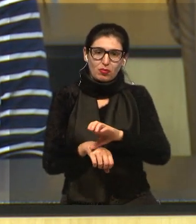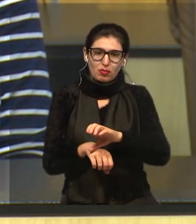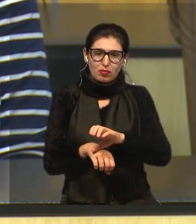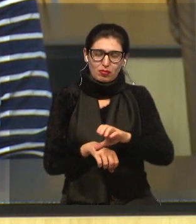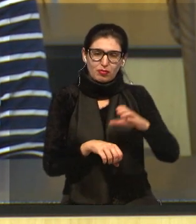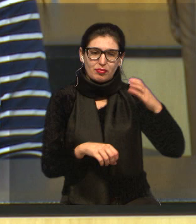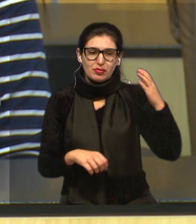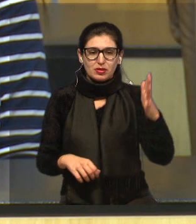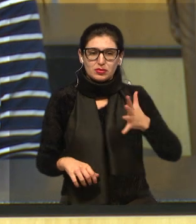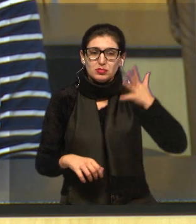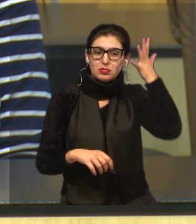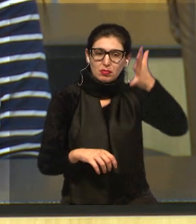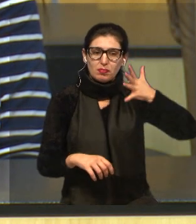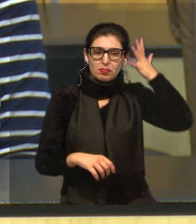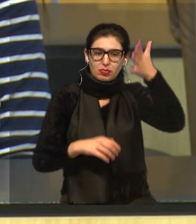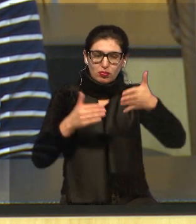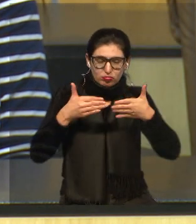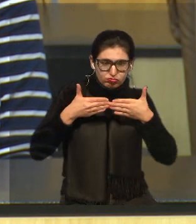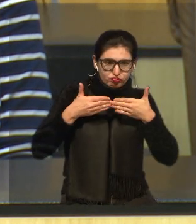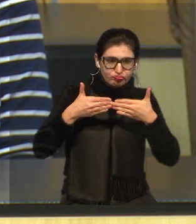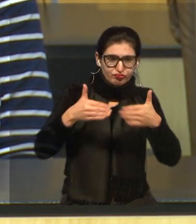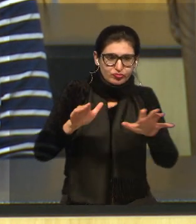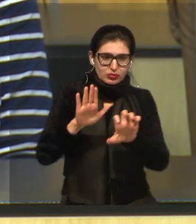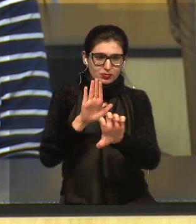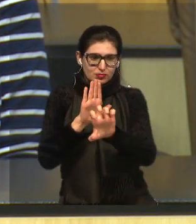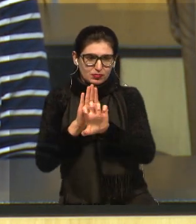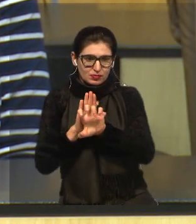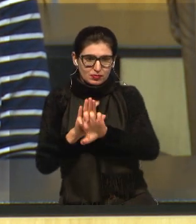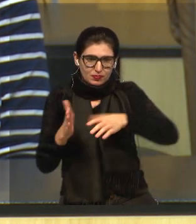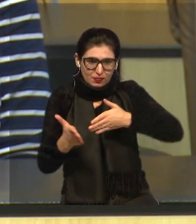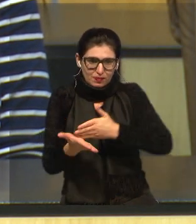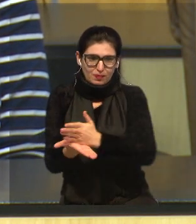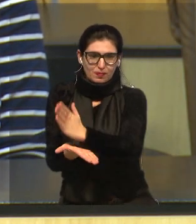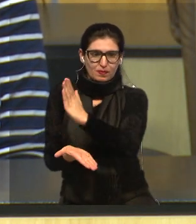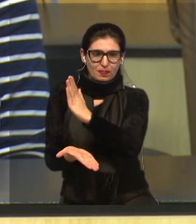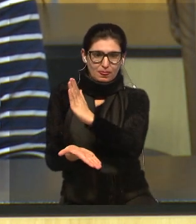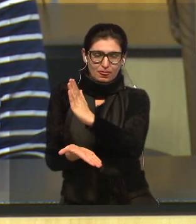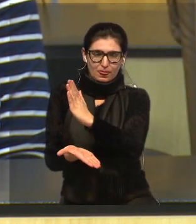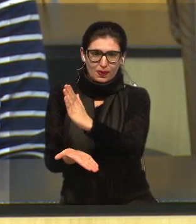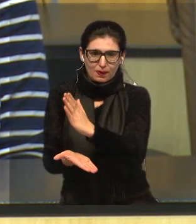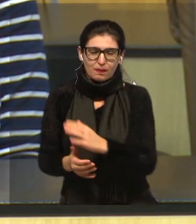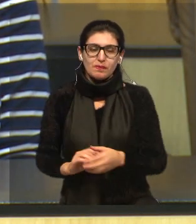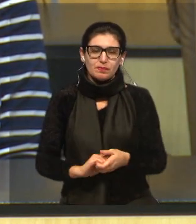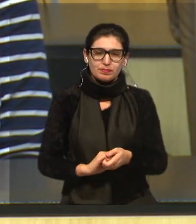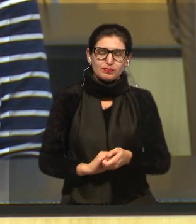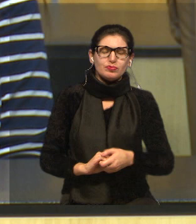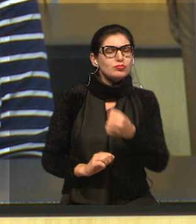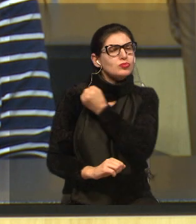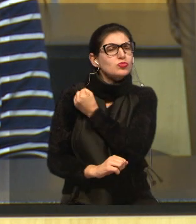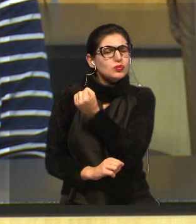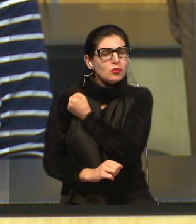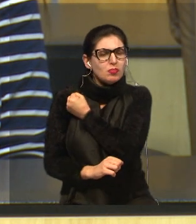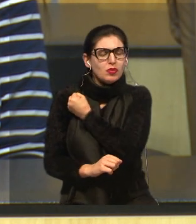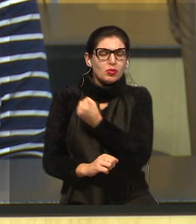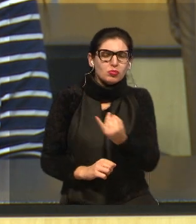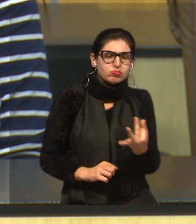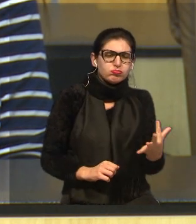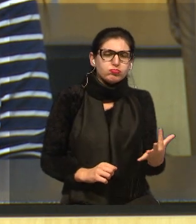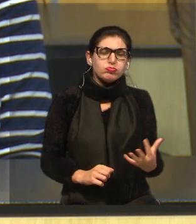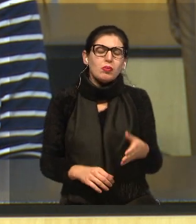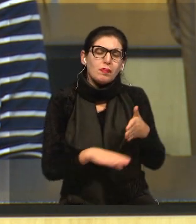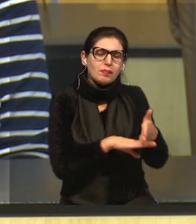muito rapidamente em vigor por conta da adesão do número mínimo de participantes em tempo